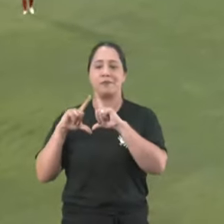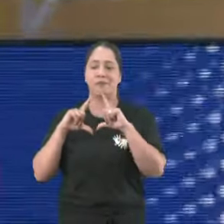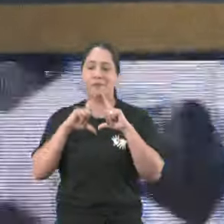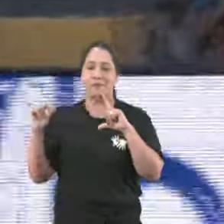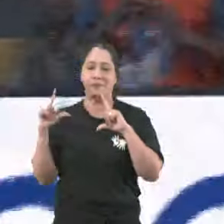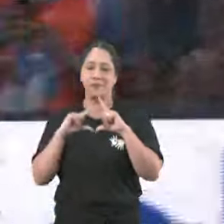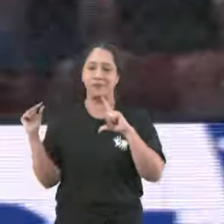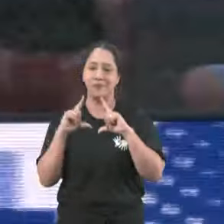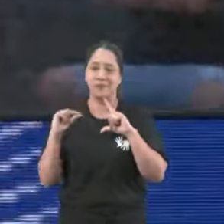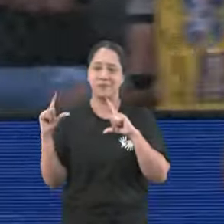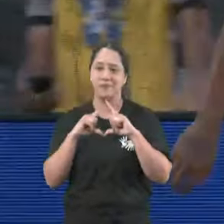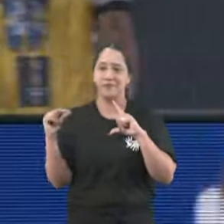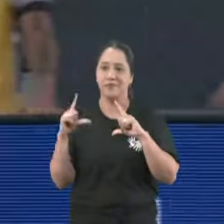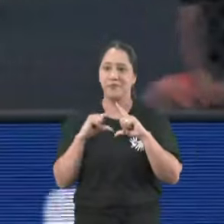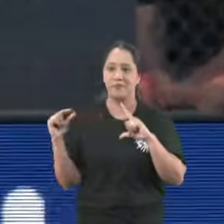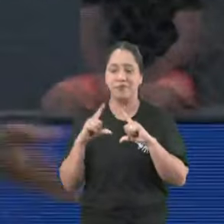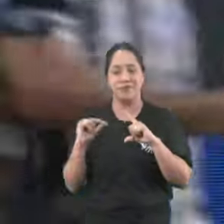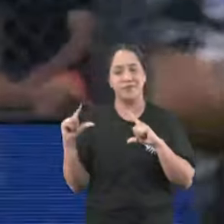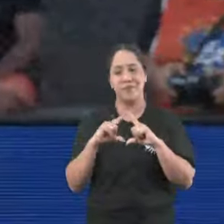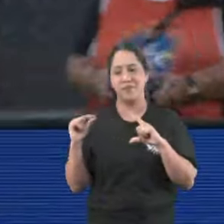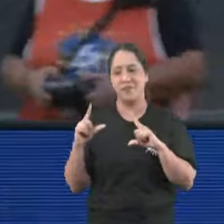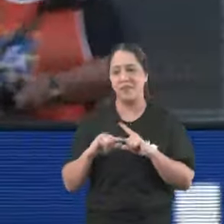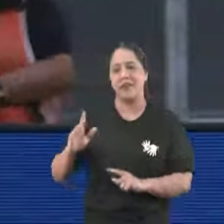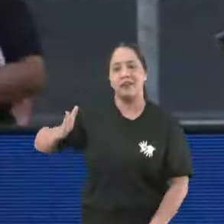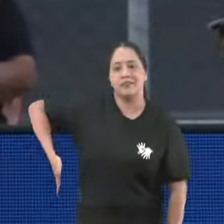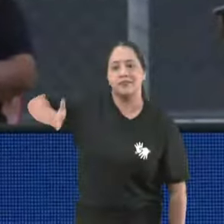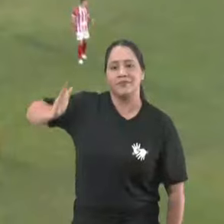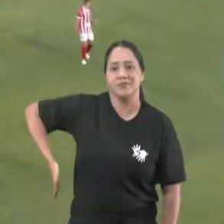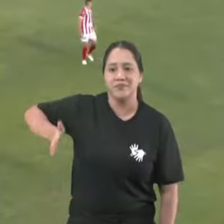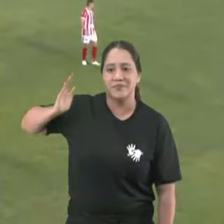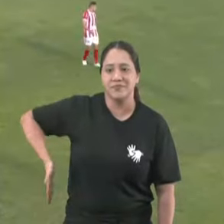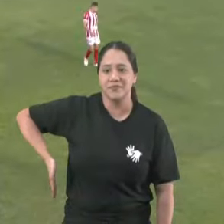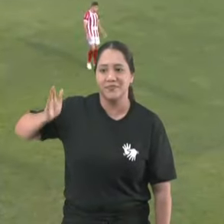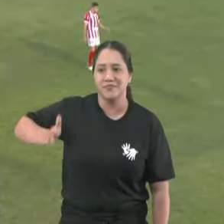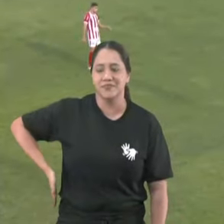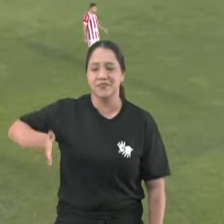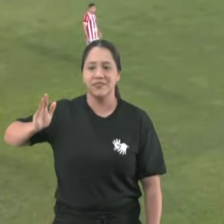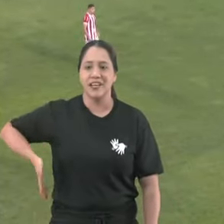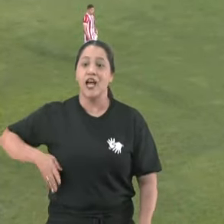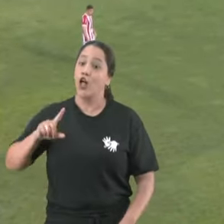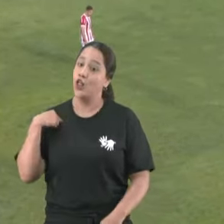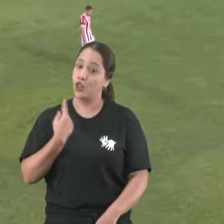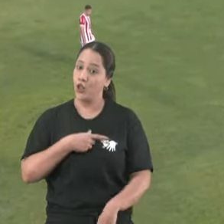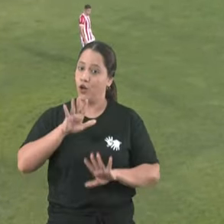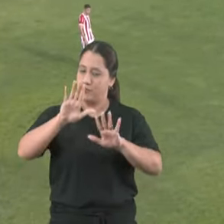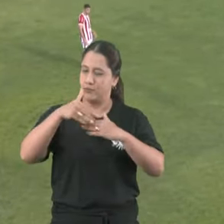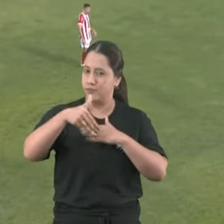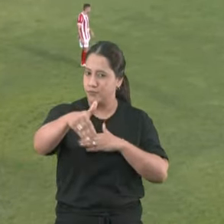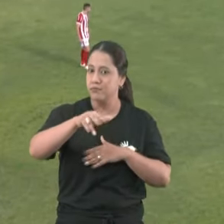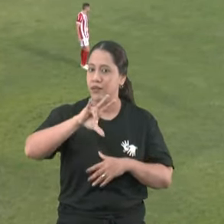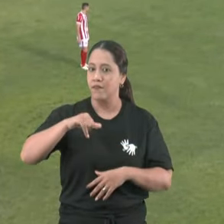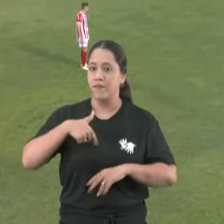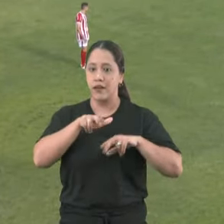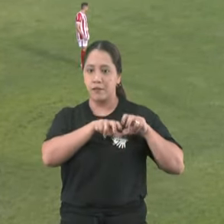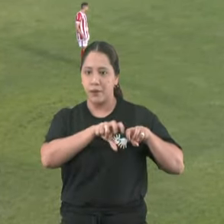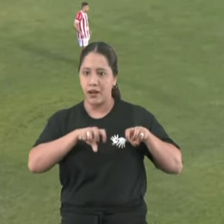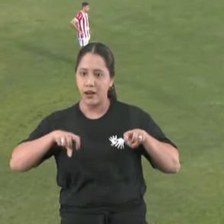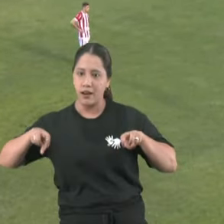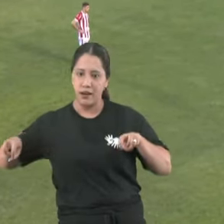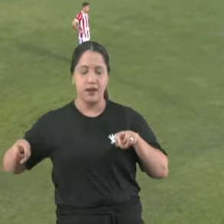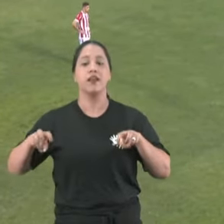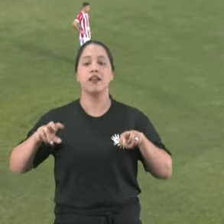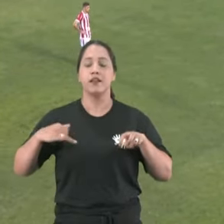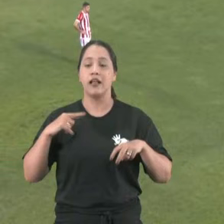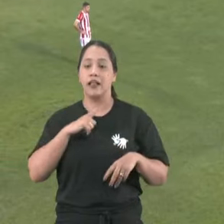brincadeira. Põe pela linha de lado. Daqui a pouco a gente vai confirmar para você os bancos à disposição dos